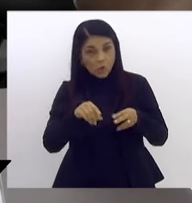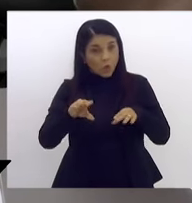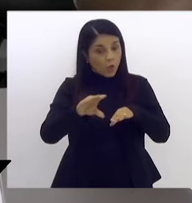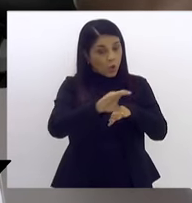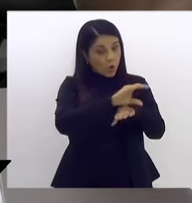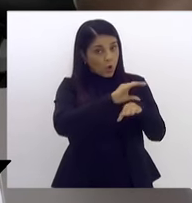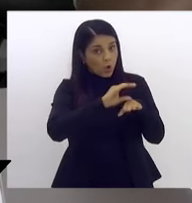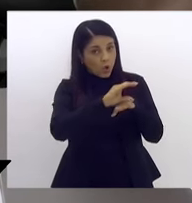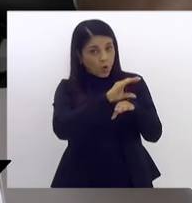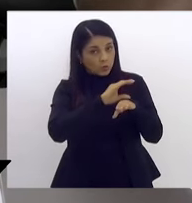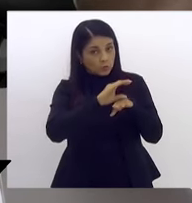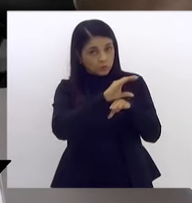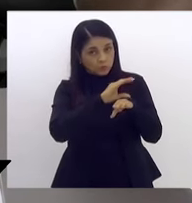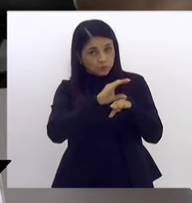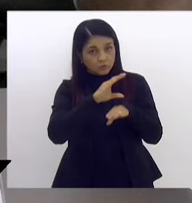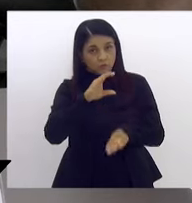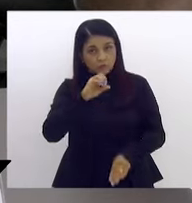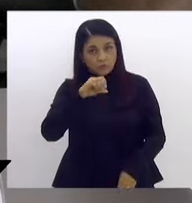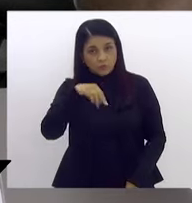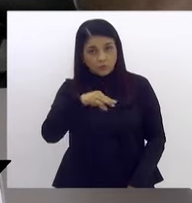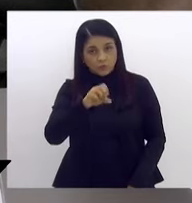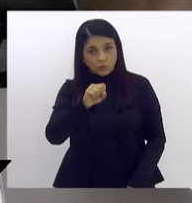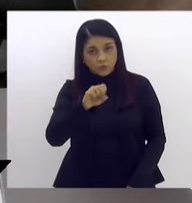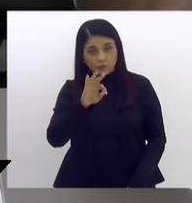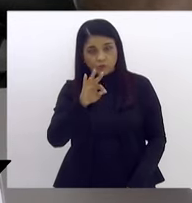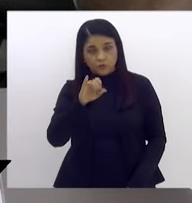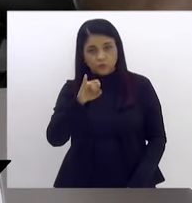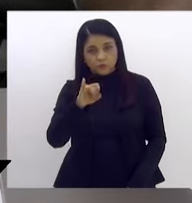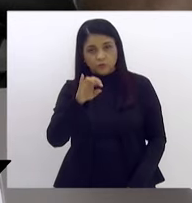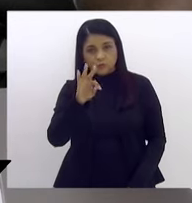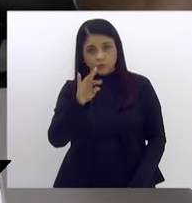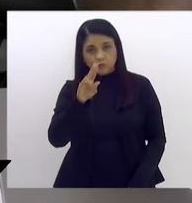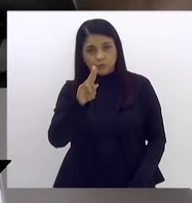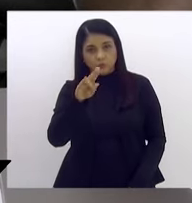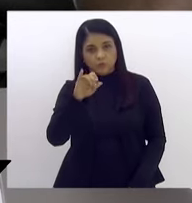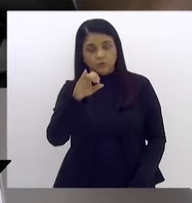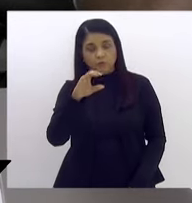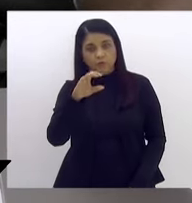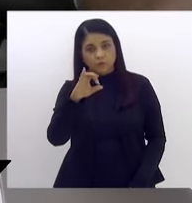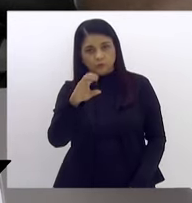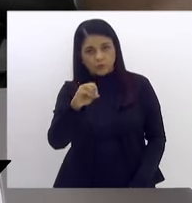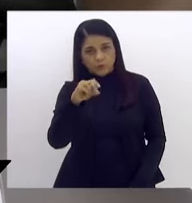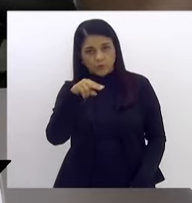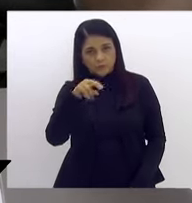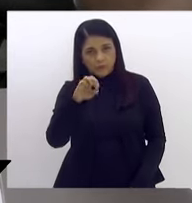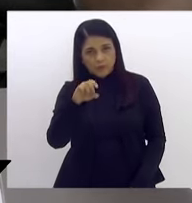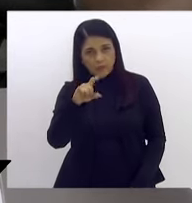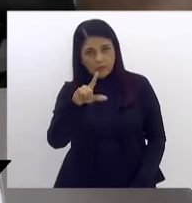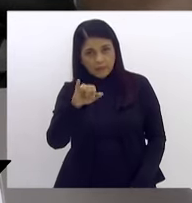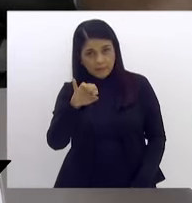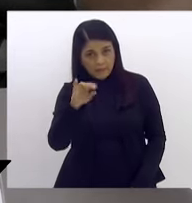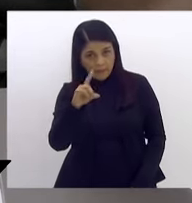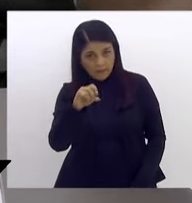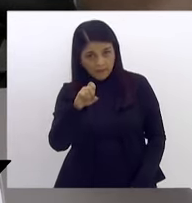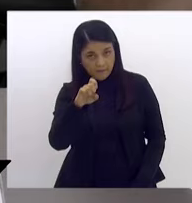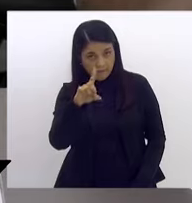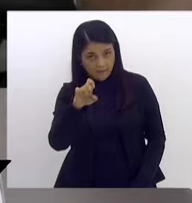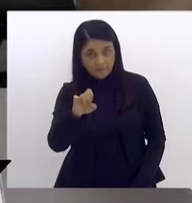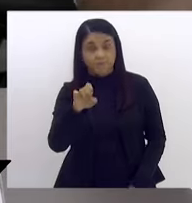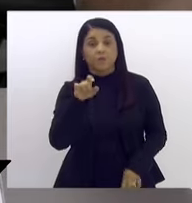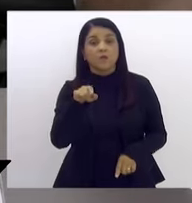constitucionalidade vossa excelência levantou inicialmente a questão da iniciativa privada Então quer dizendo que o Supremo